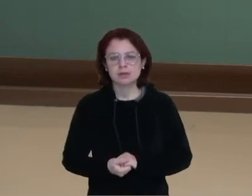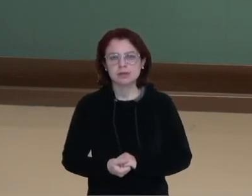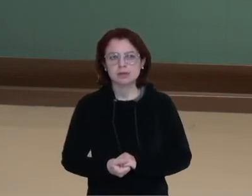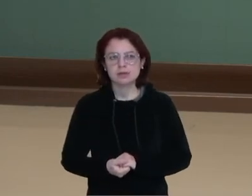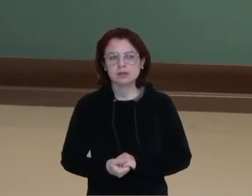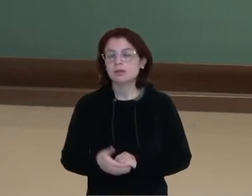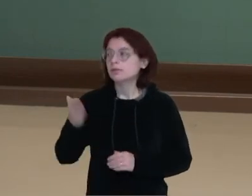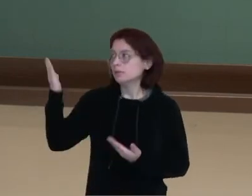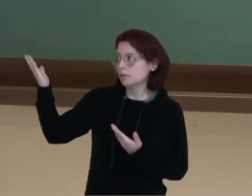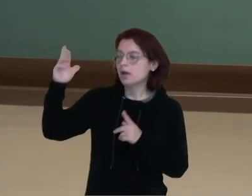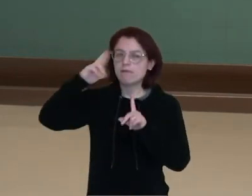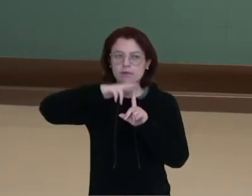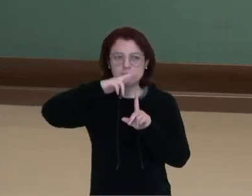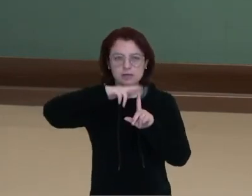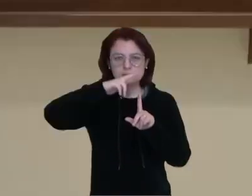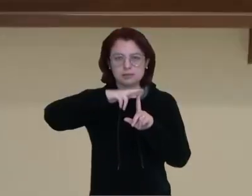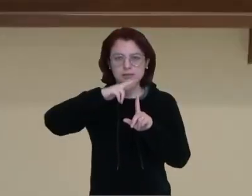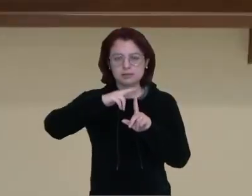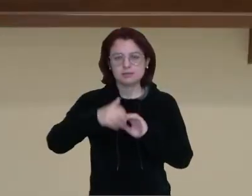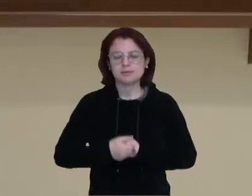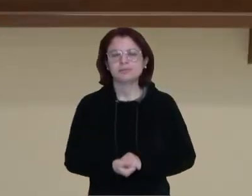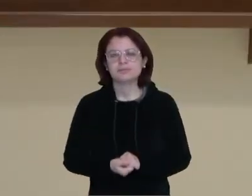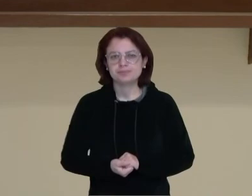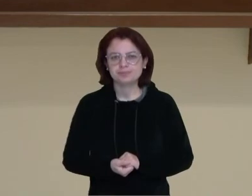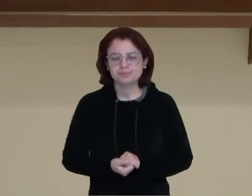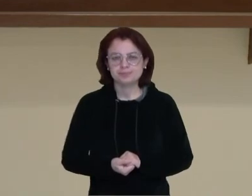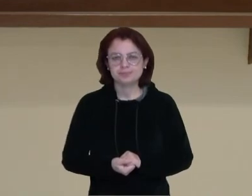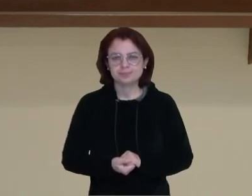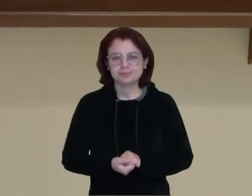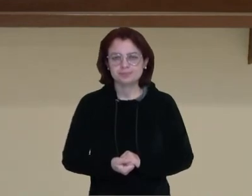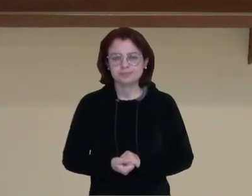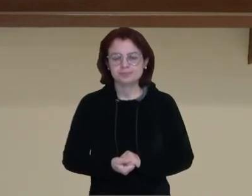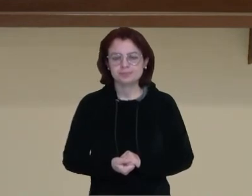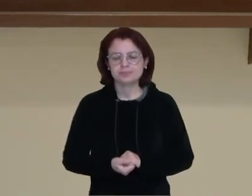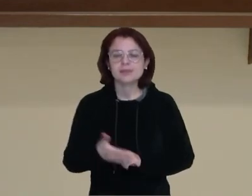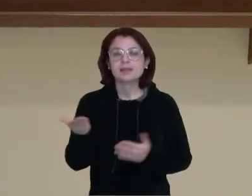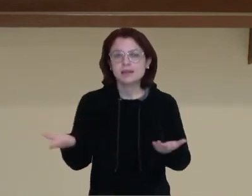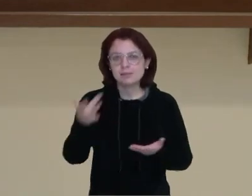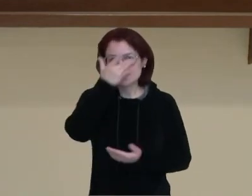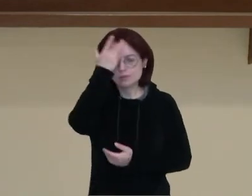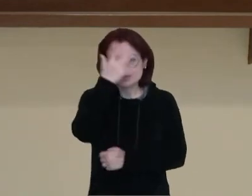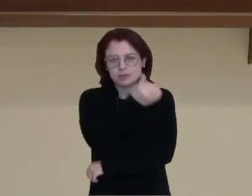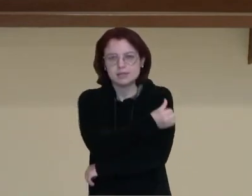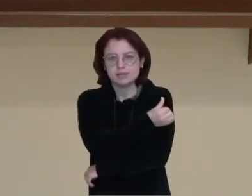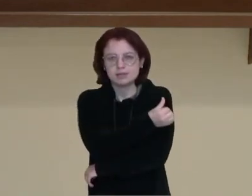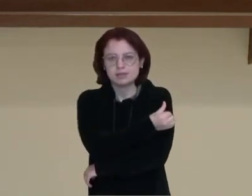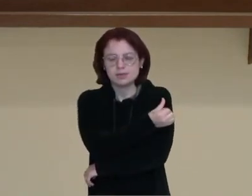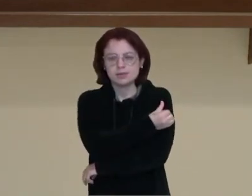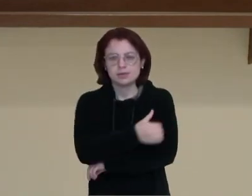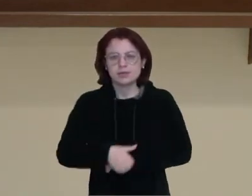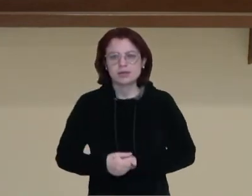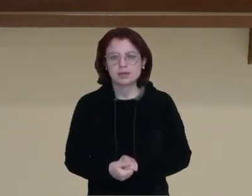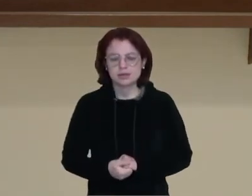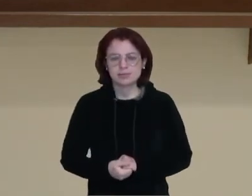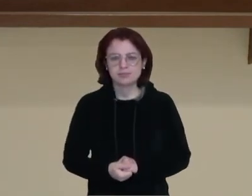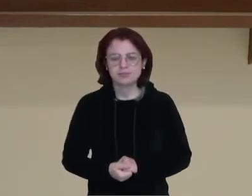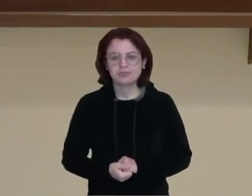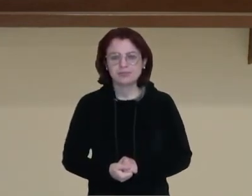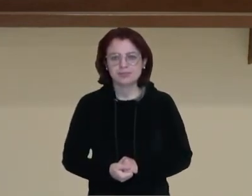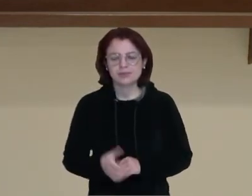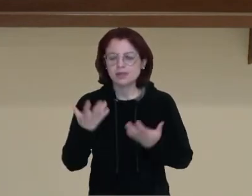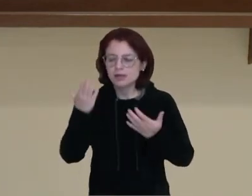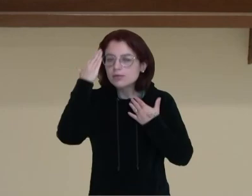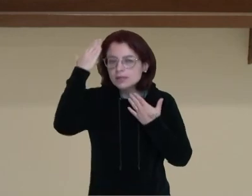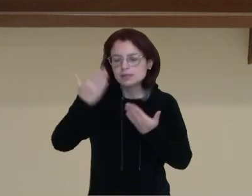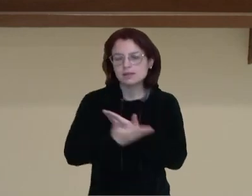As referências, galerinha do sexto ano. Só agradecer